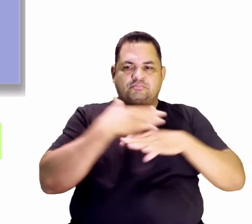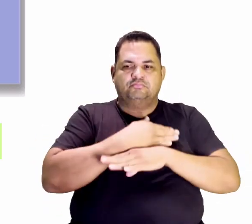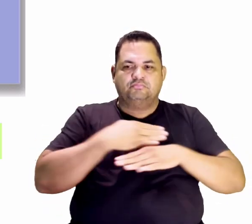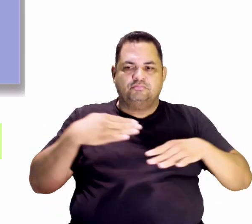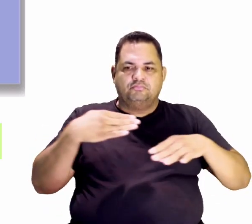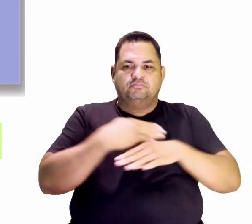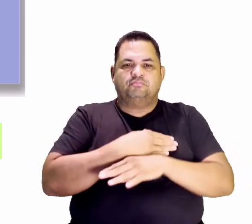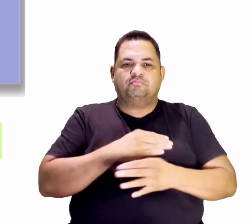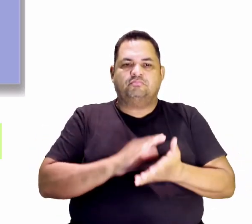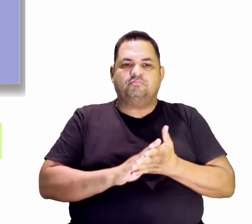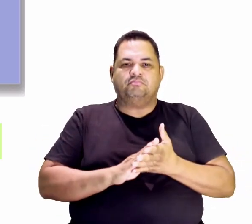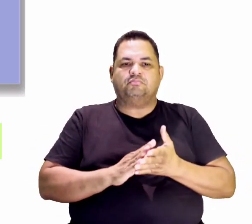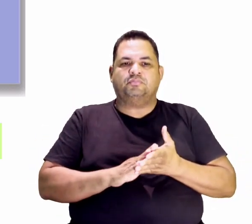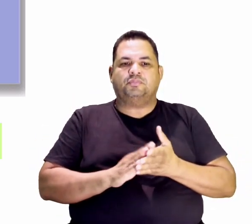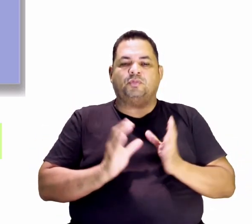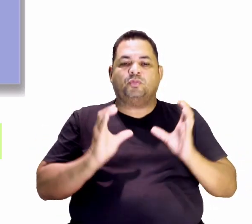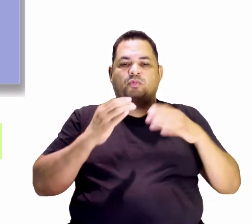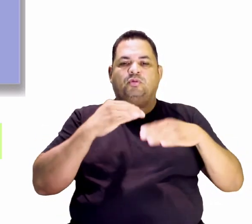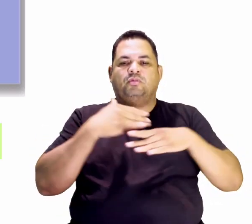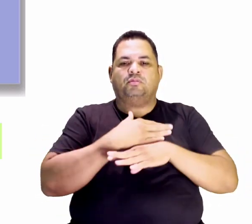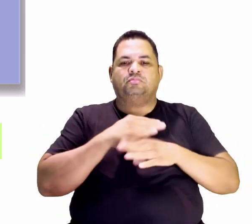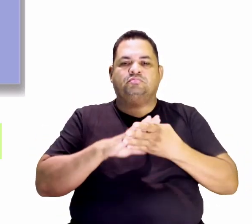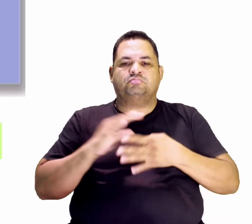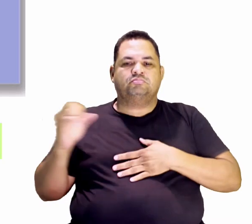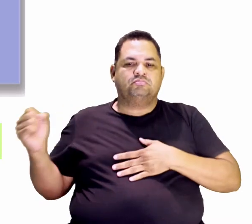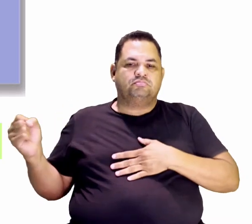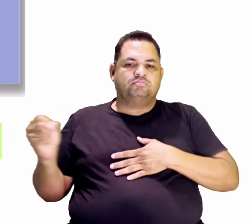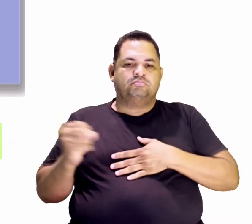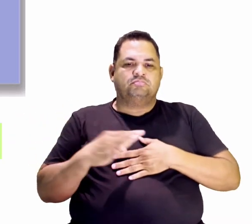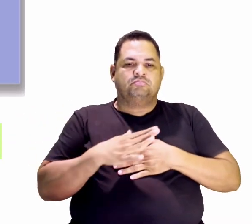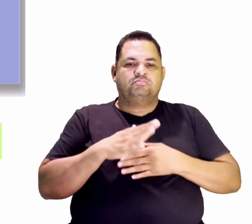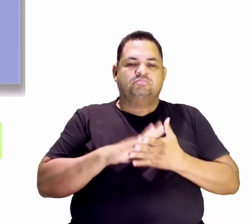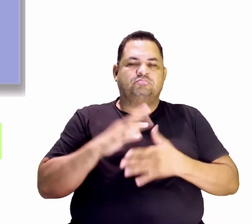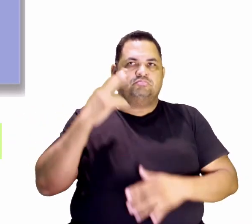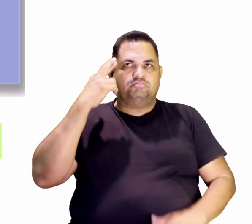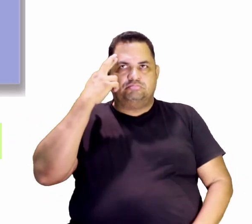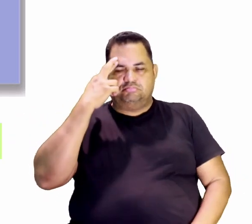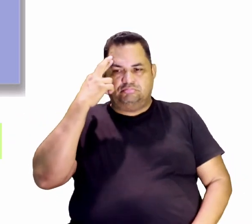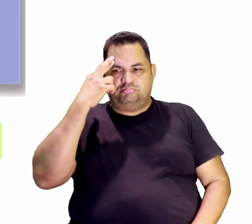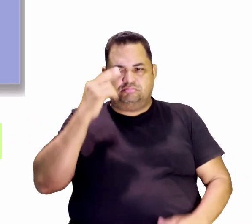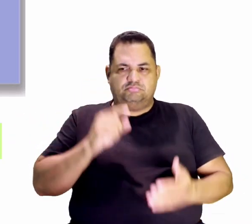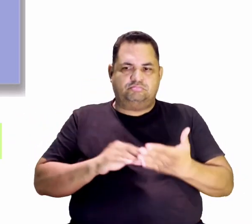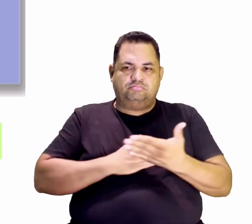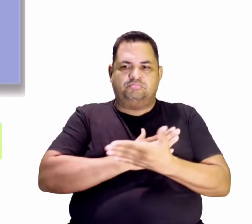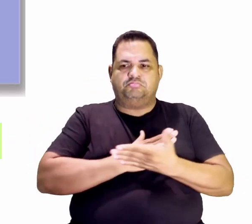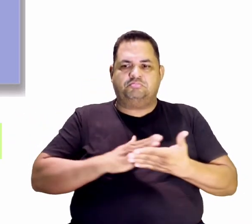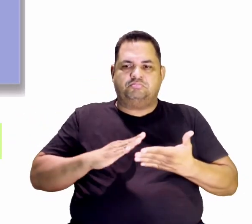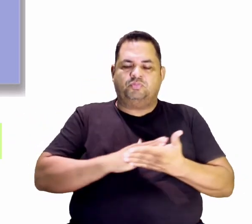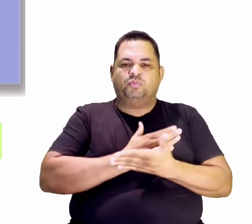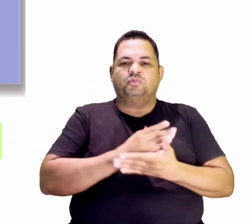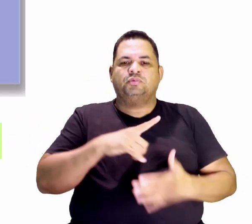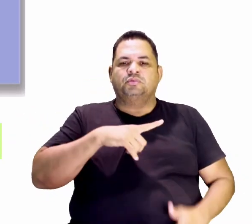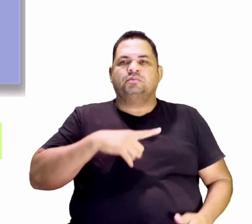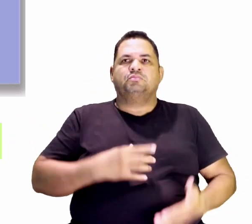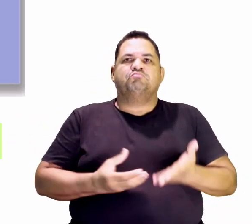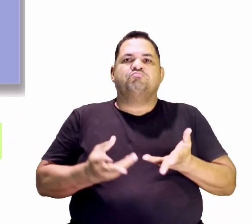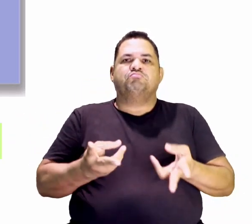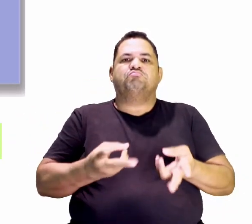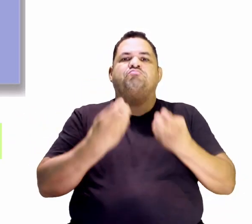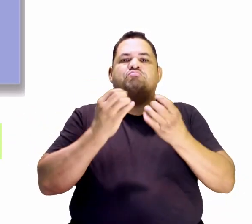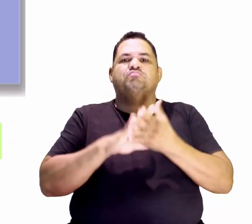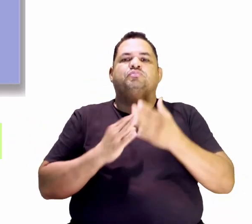urbanas e a adolescência, algumas reflexões, né, que a gente percebe muitas tribos sendo criadas aí nesse momento